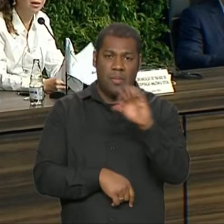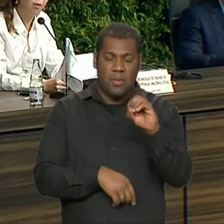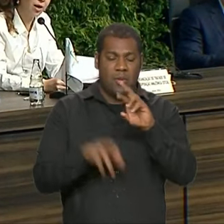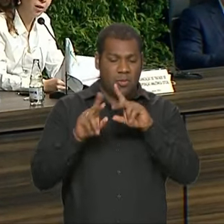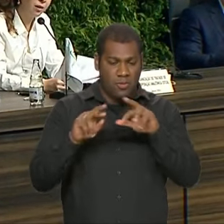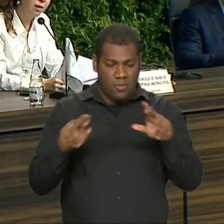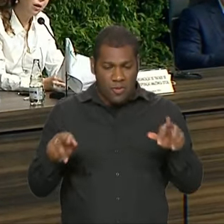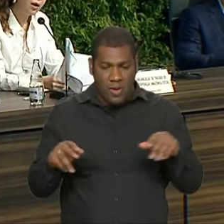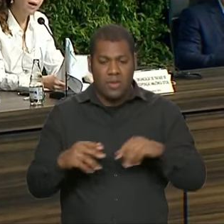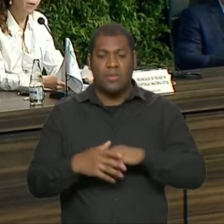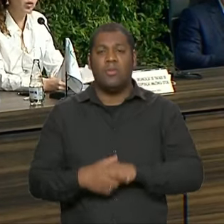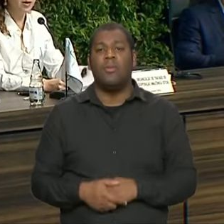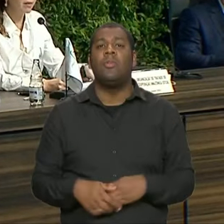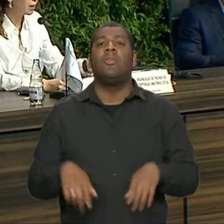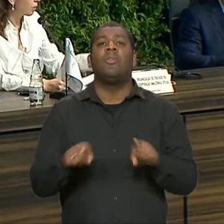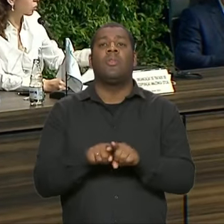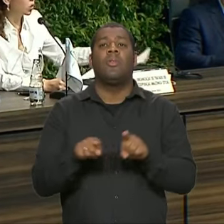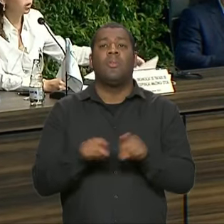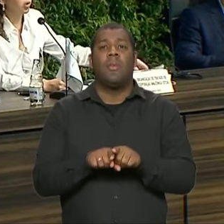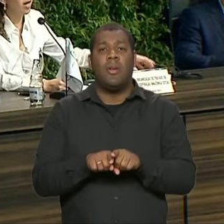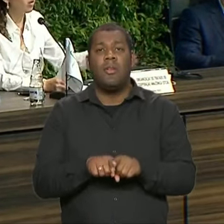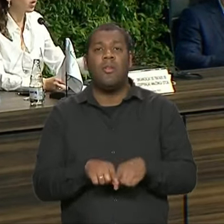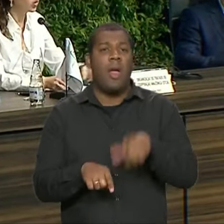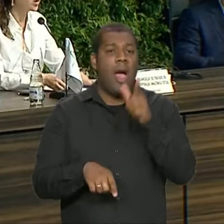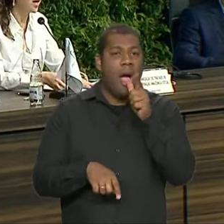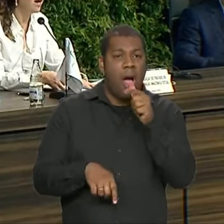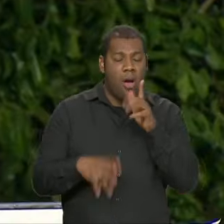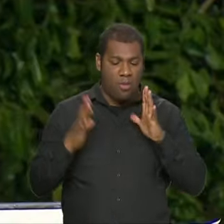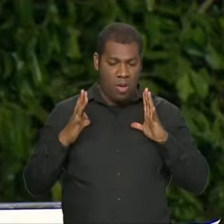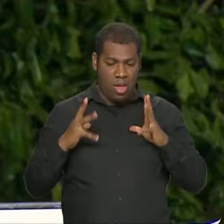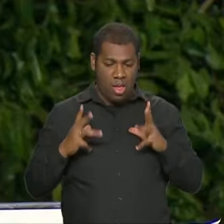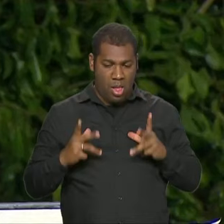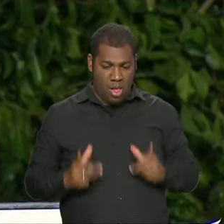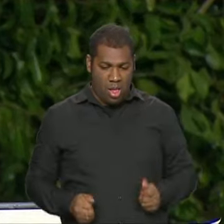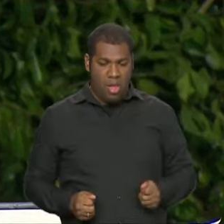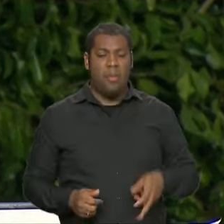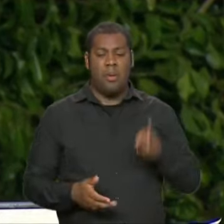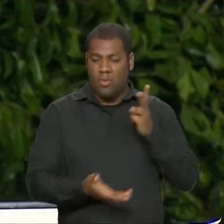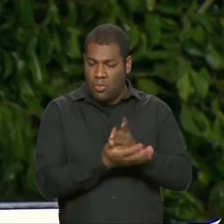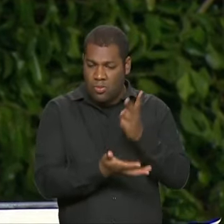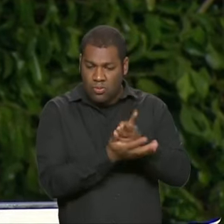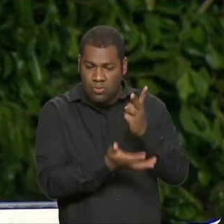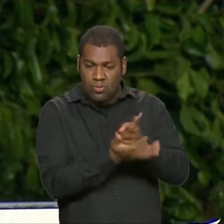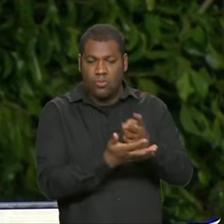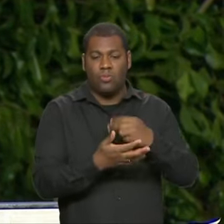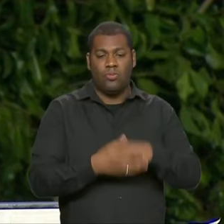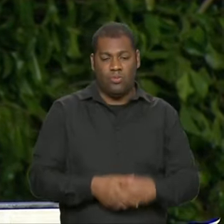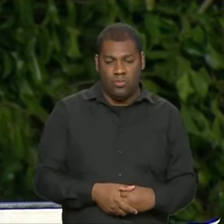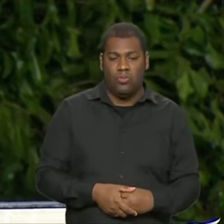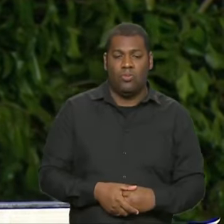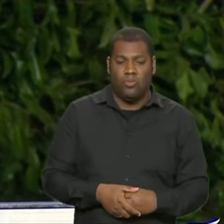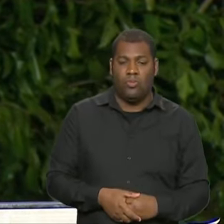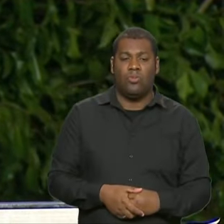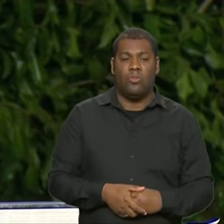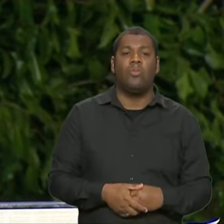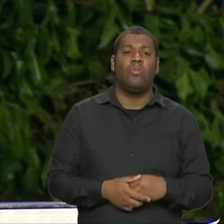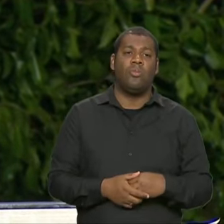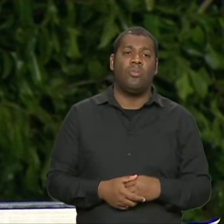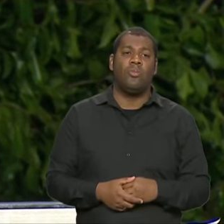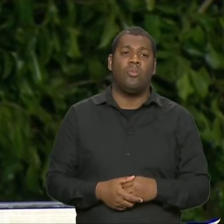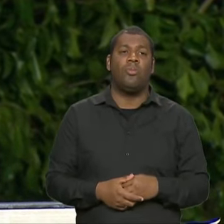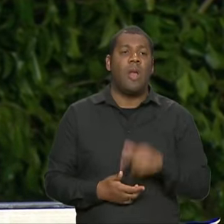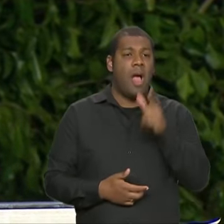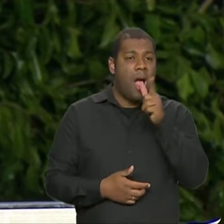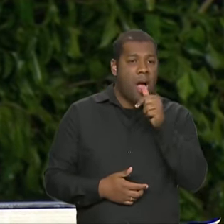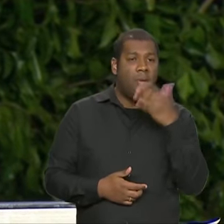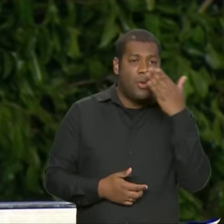de produção de água e de biodiversidade, que é uma máquina que contribui para uma grande porcentagem de água doce para todo o mundo